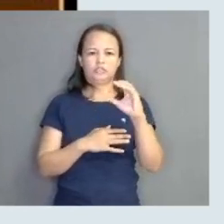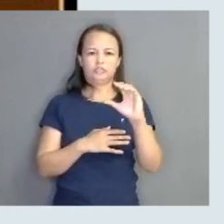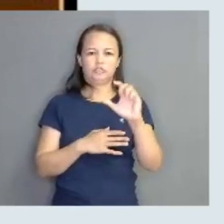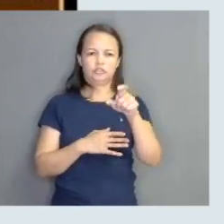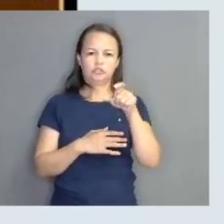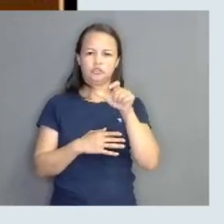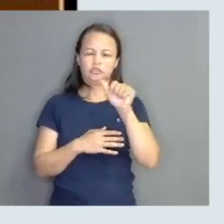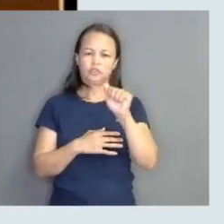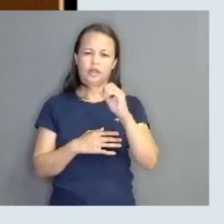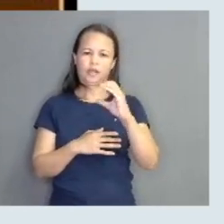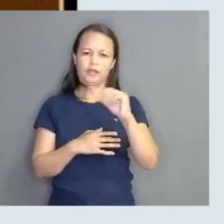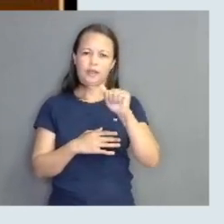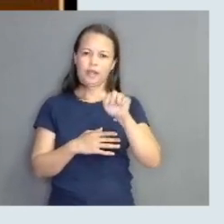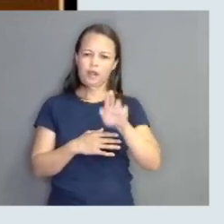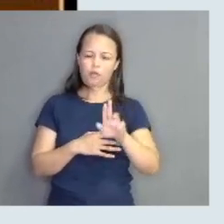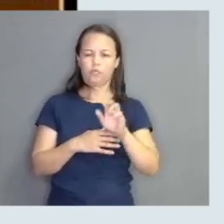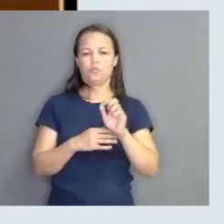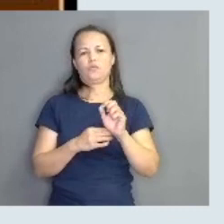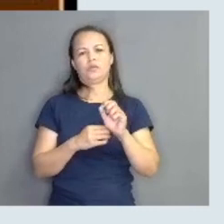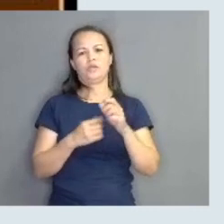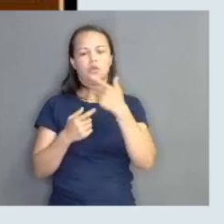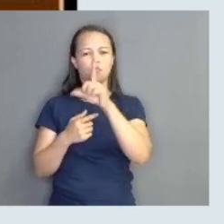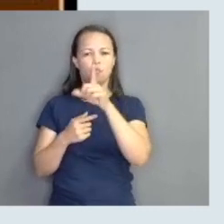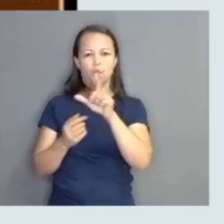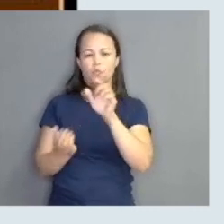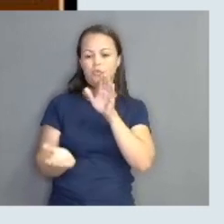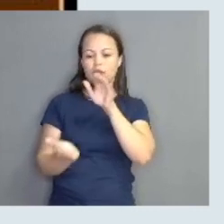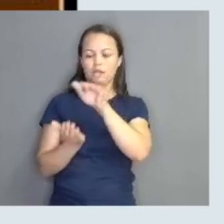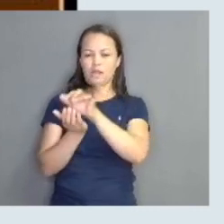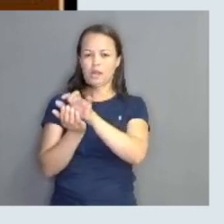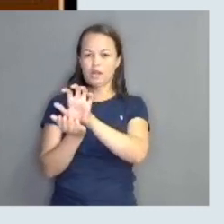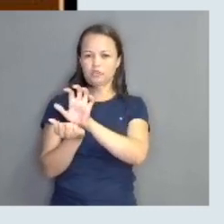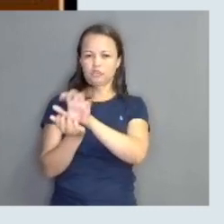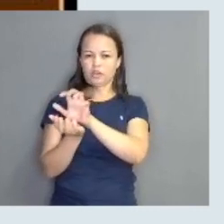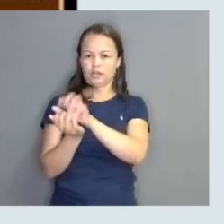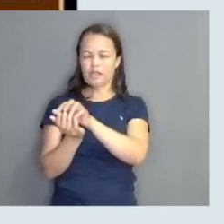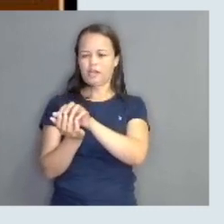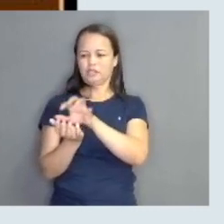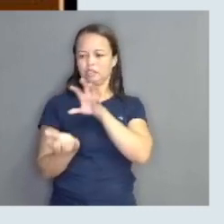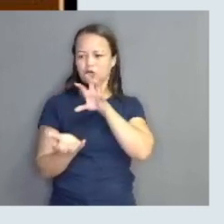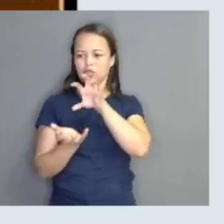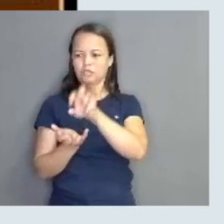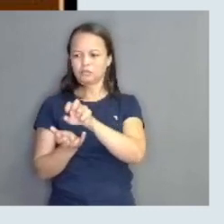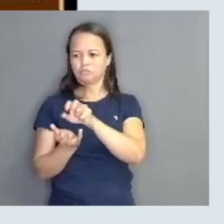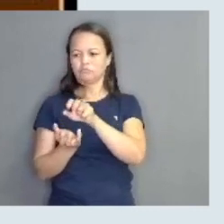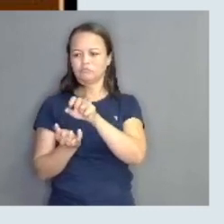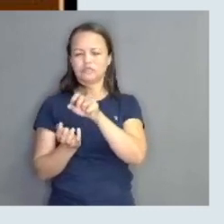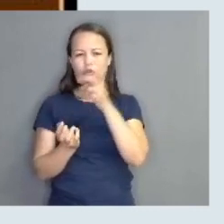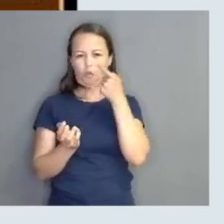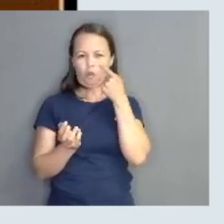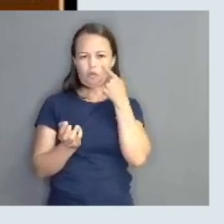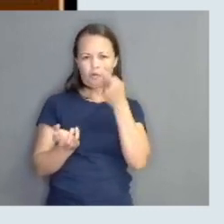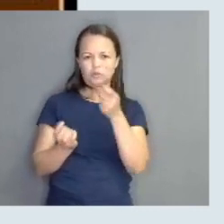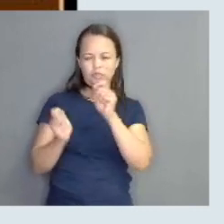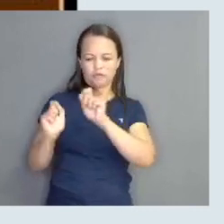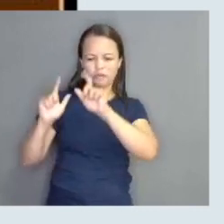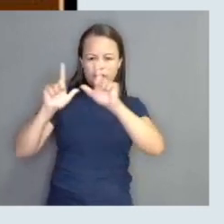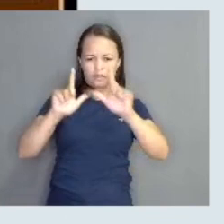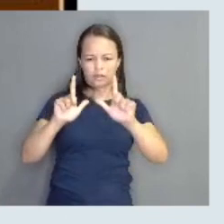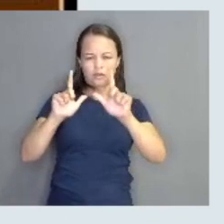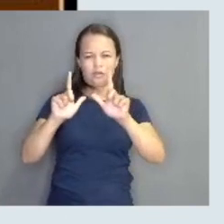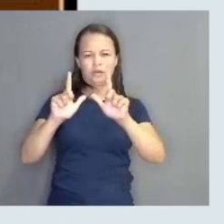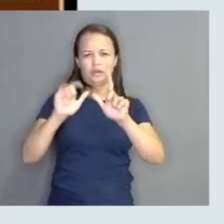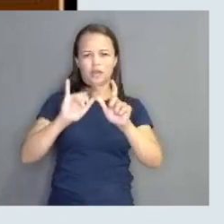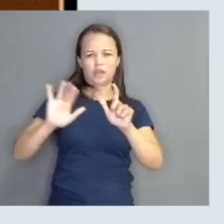Tote. Ele estaria ali para para devorar aquele que tivesse carregado de pecados e que o coração fosse